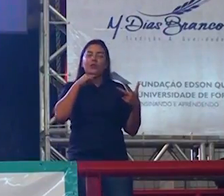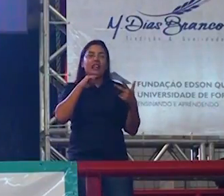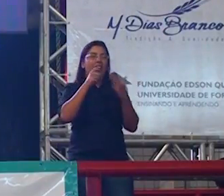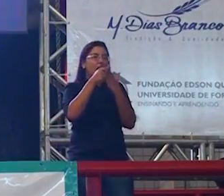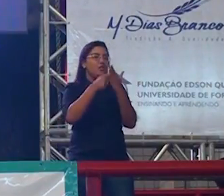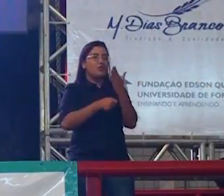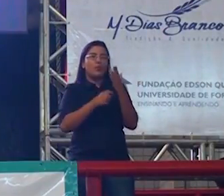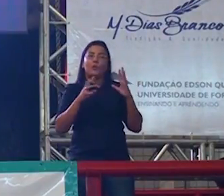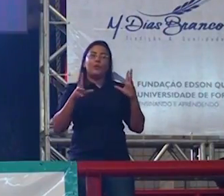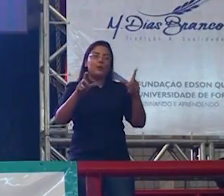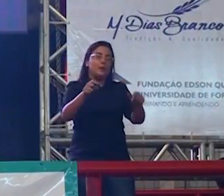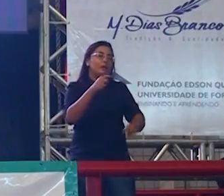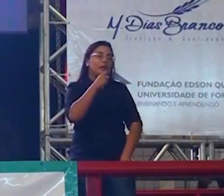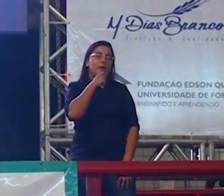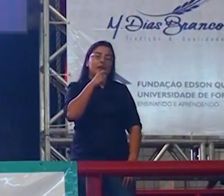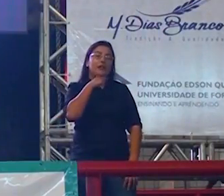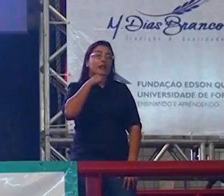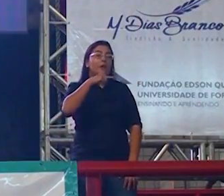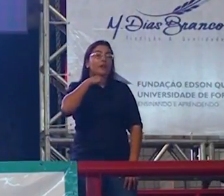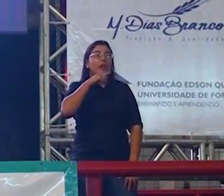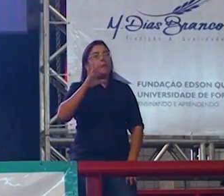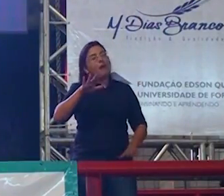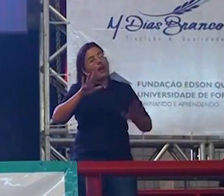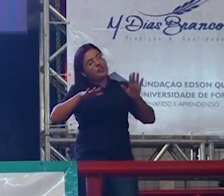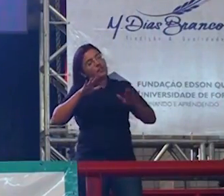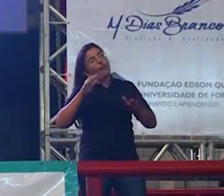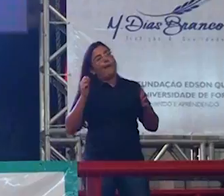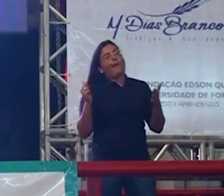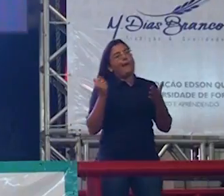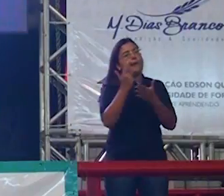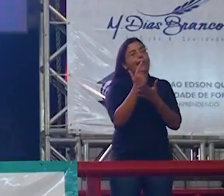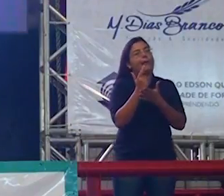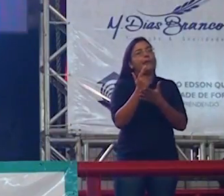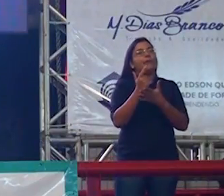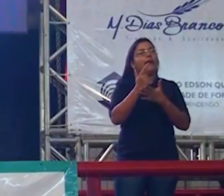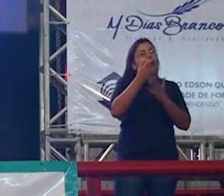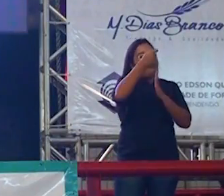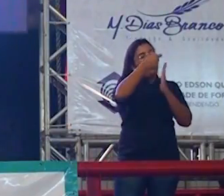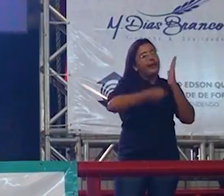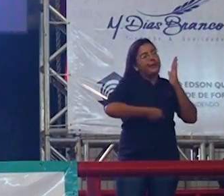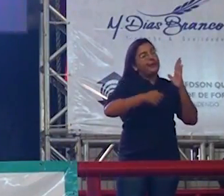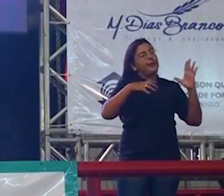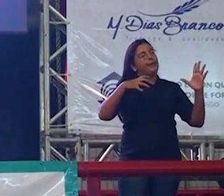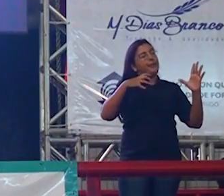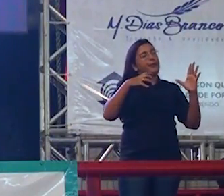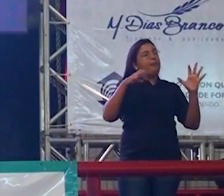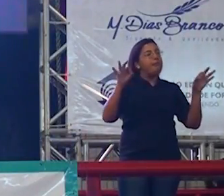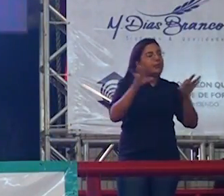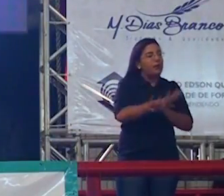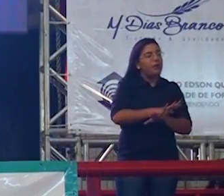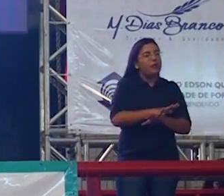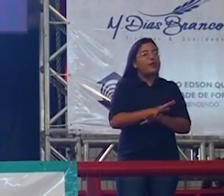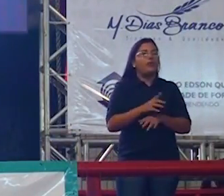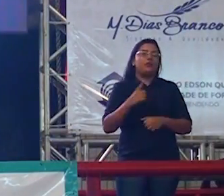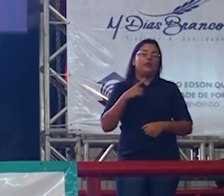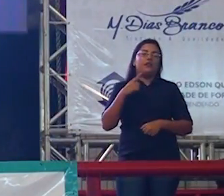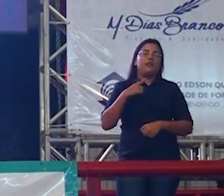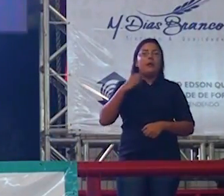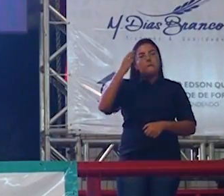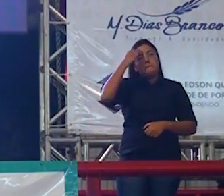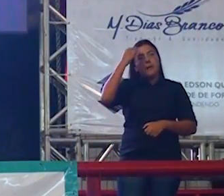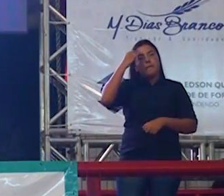de resumo. Mas quem às vezes você compra, pega alguns resumos já prontos, pega um Memorex, que é uma revisão